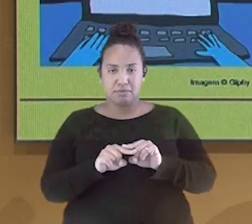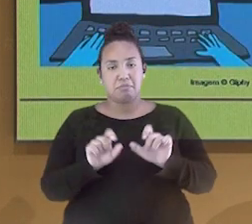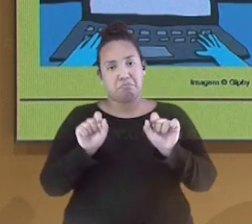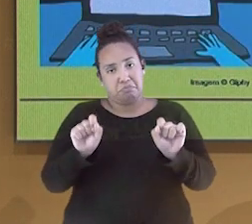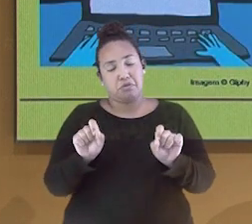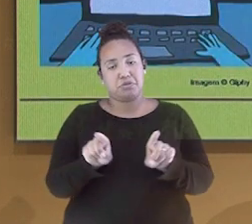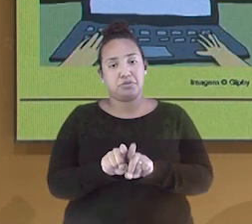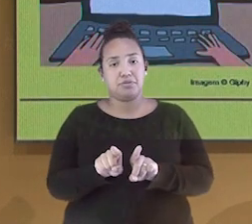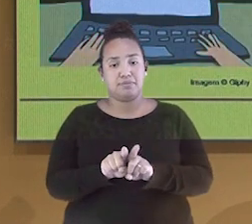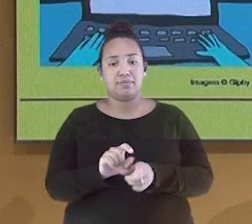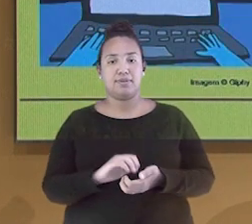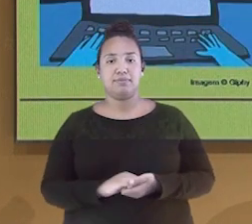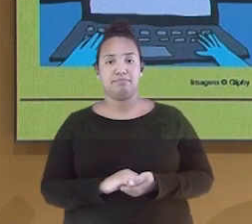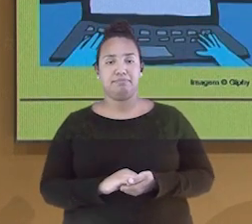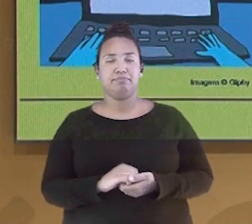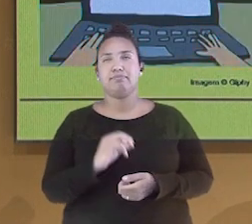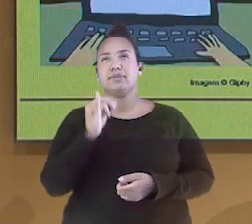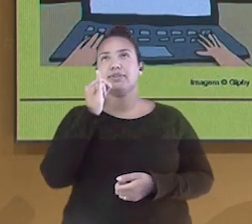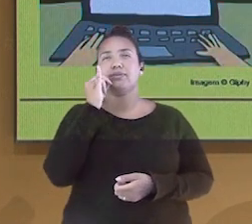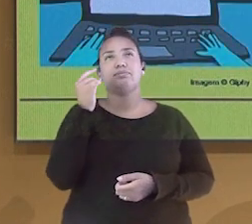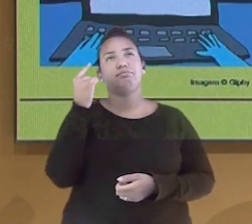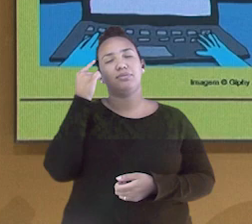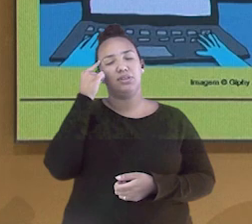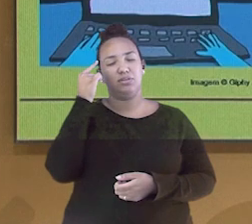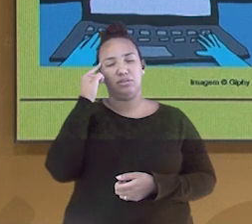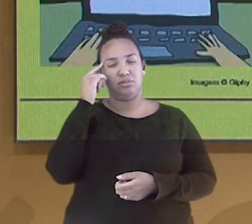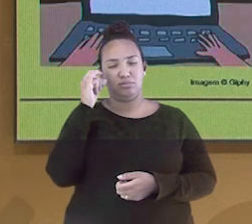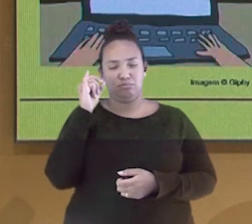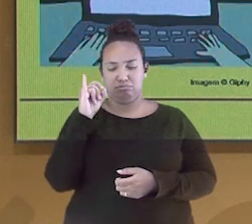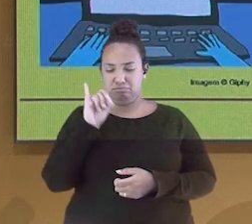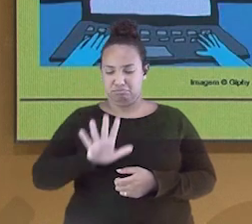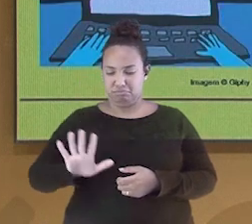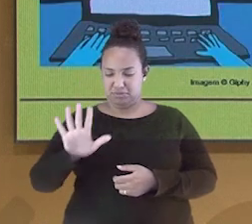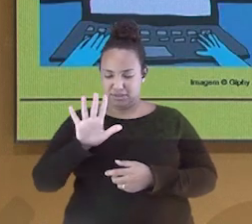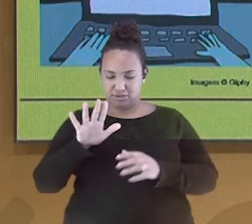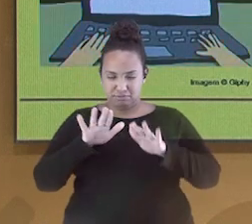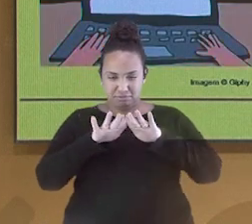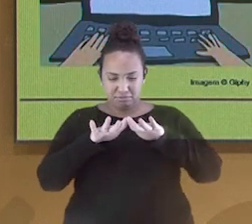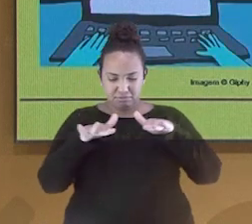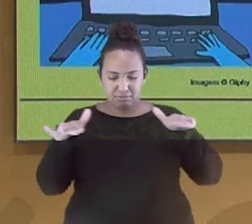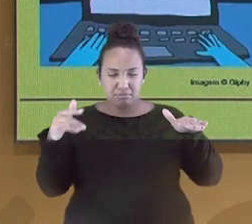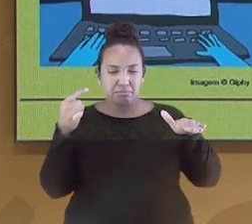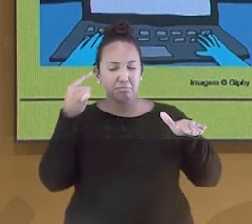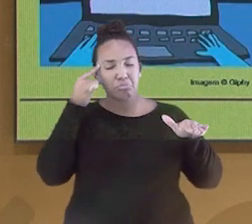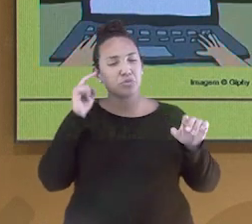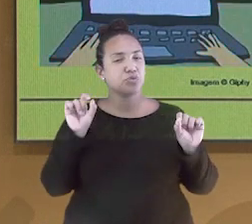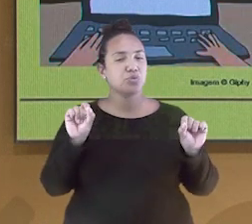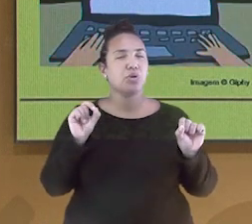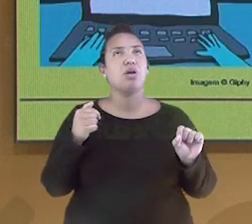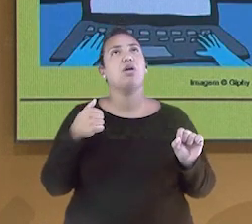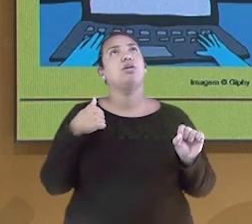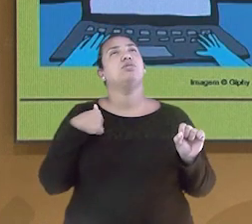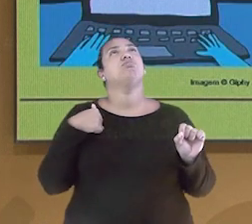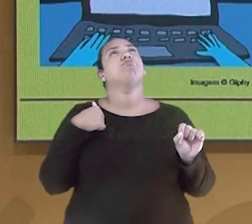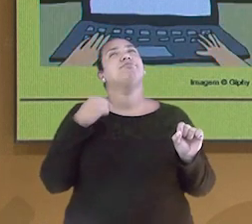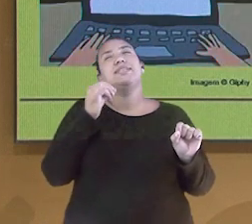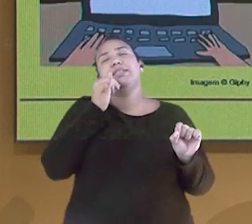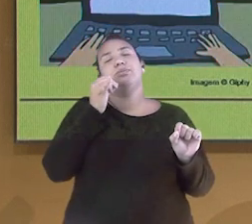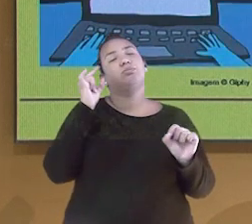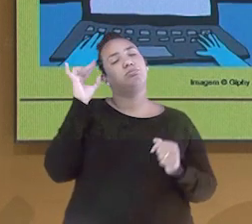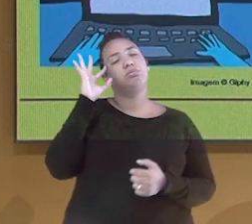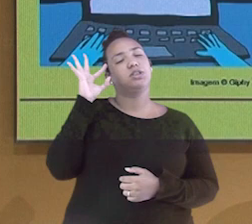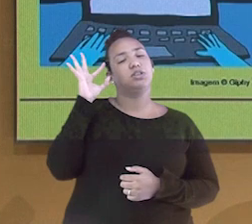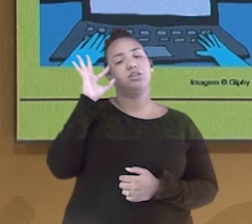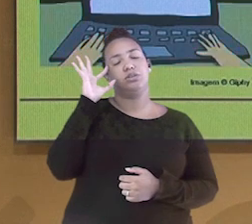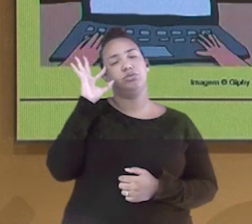gente pensa em formas planas, o que lhe vem à mente? Na minha mente, eu começo assim a imaginar tudo que tem a